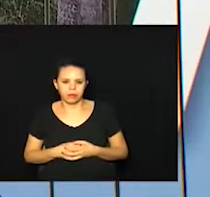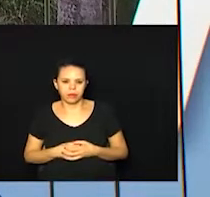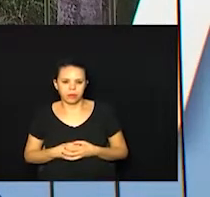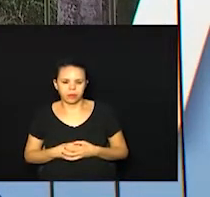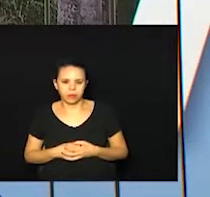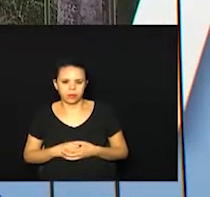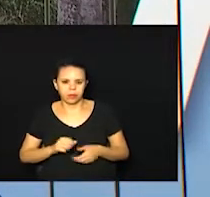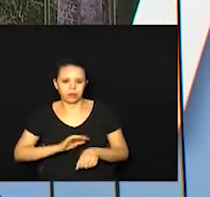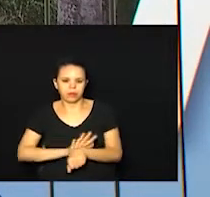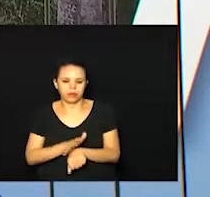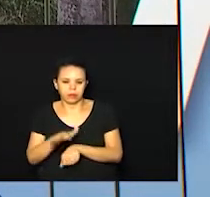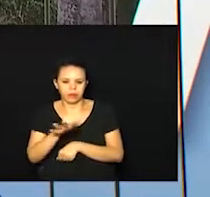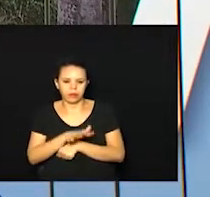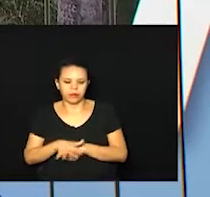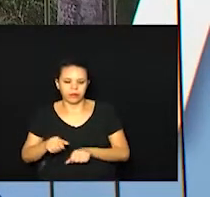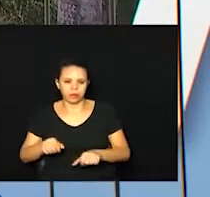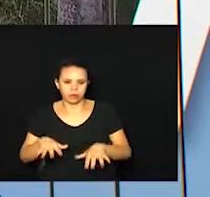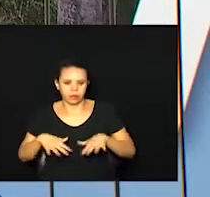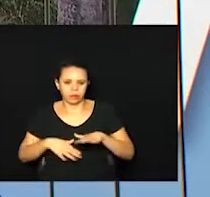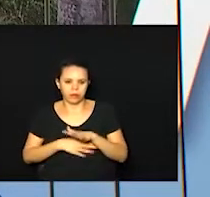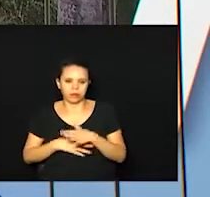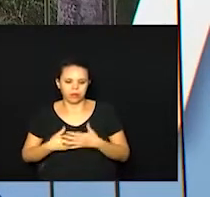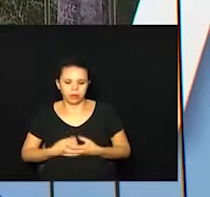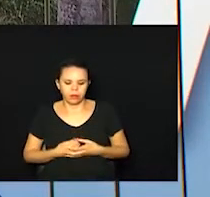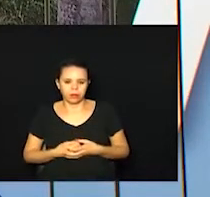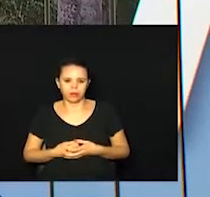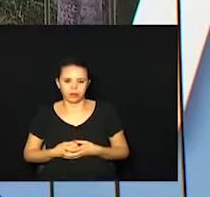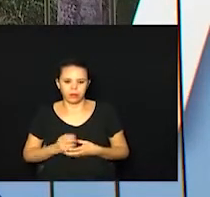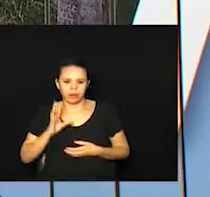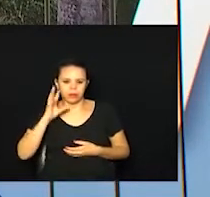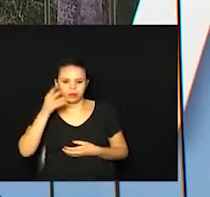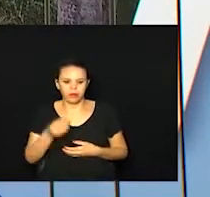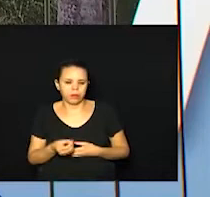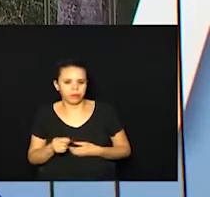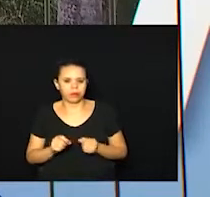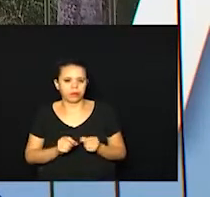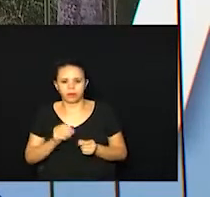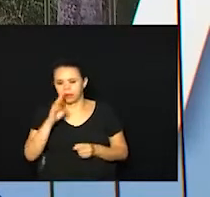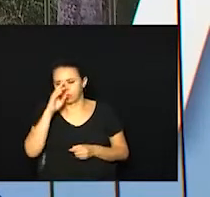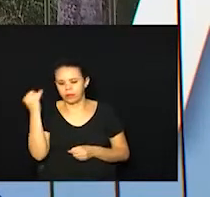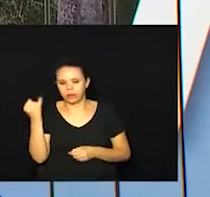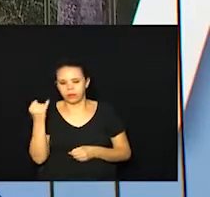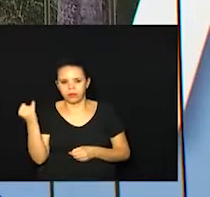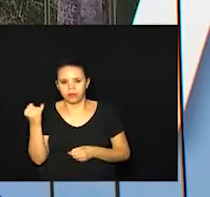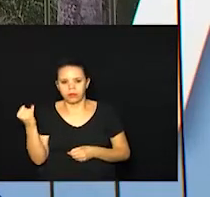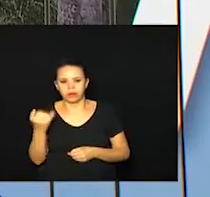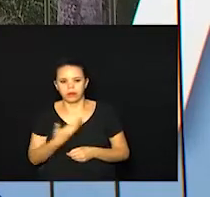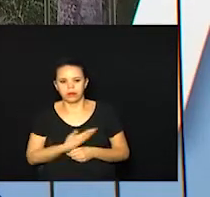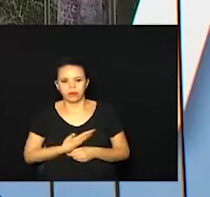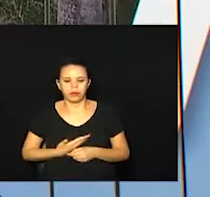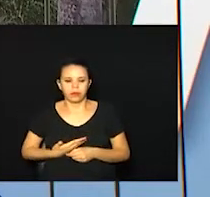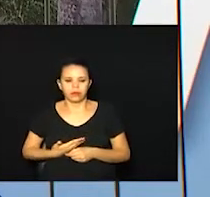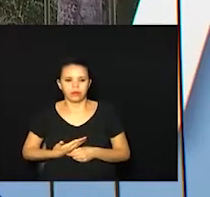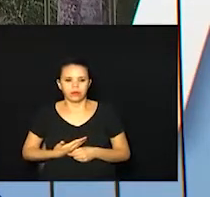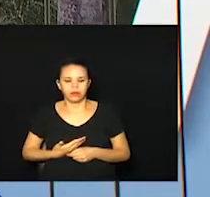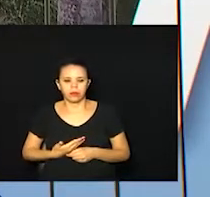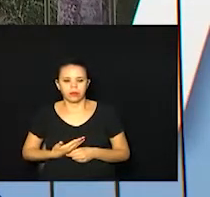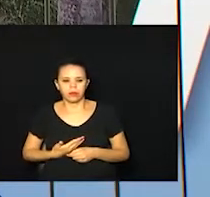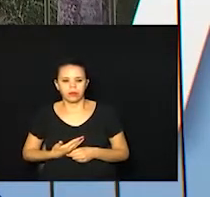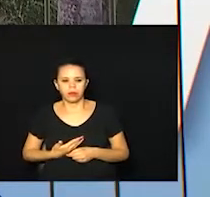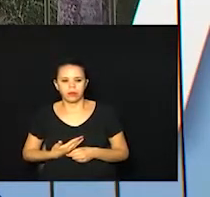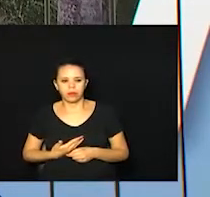de racismo aqui no plenário da Câmara. Então, nós entendemos que é fundamental que o Estado, então o